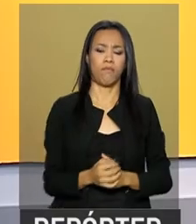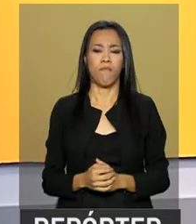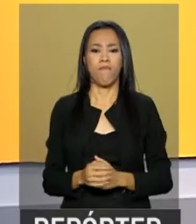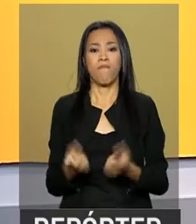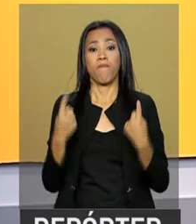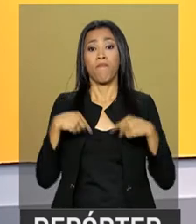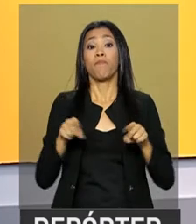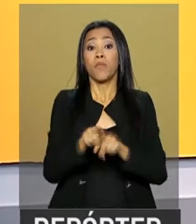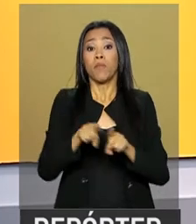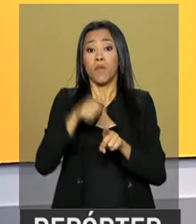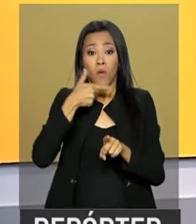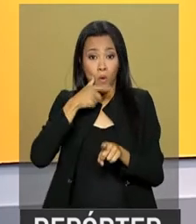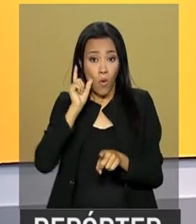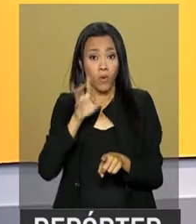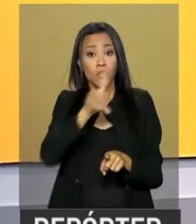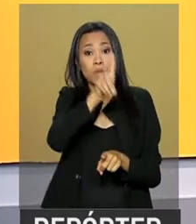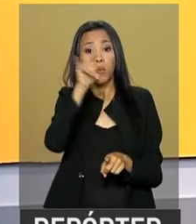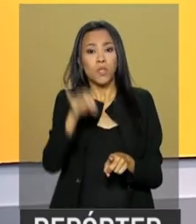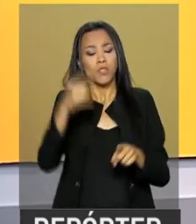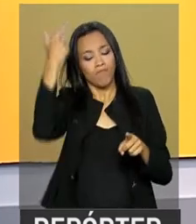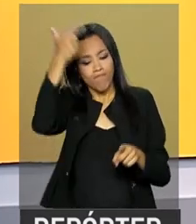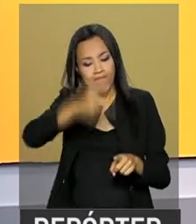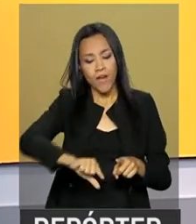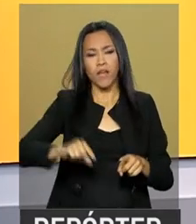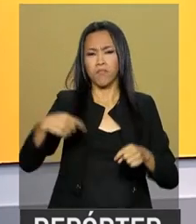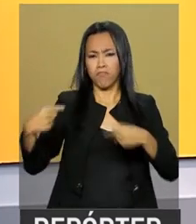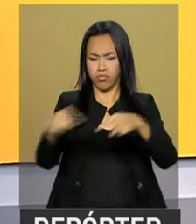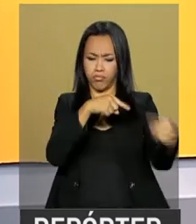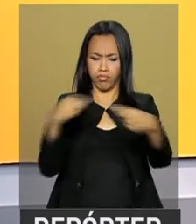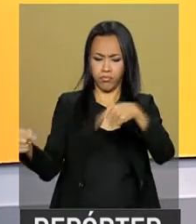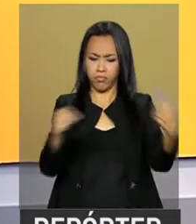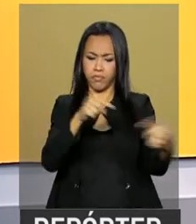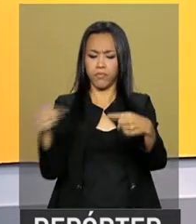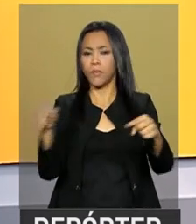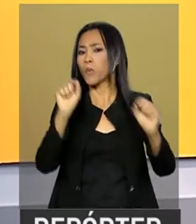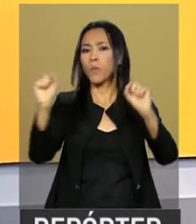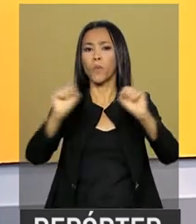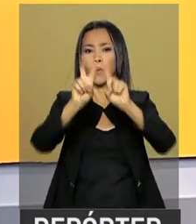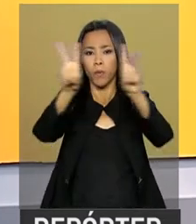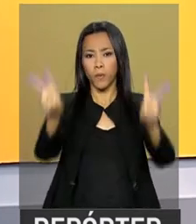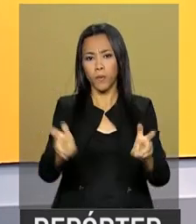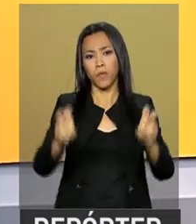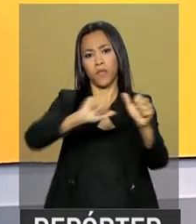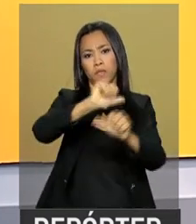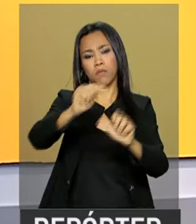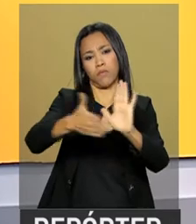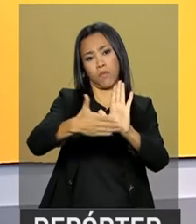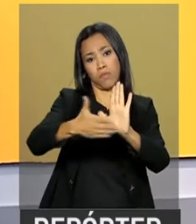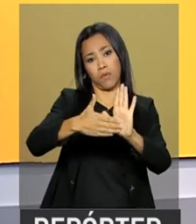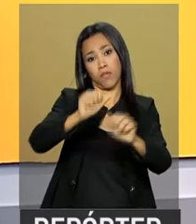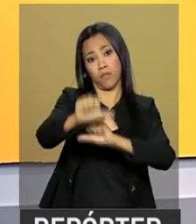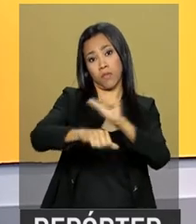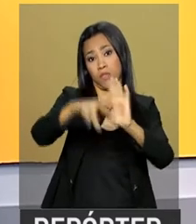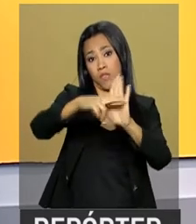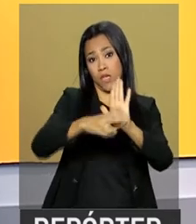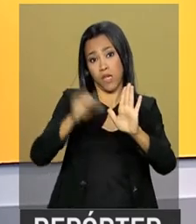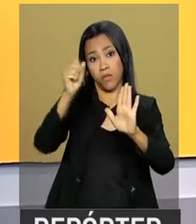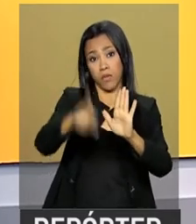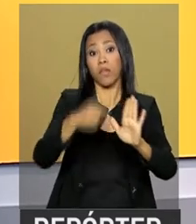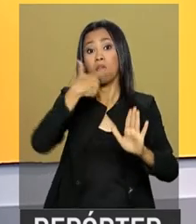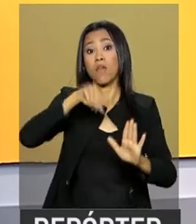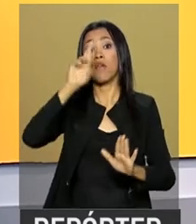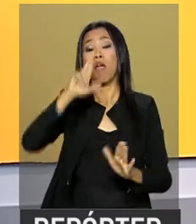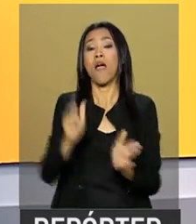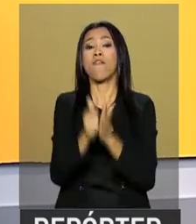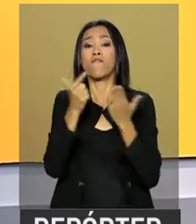E também ontem foi dia de mais um debate sobre a reforma da Previdência, desta vez realizado pela revista Exame